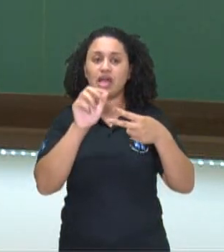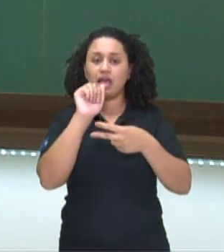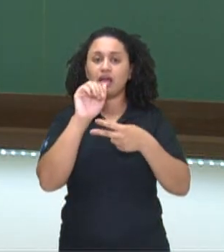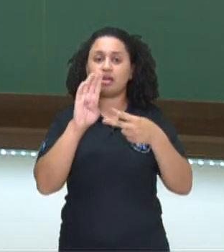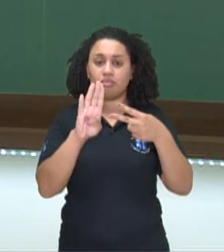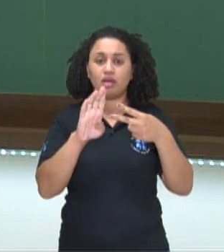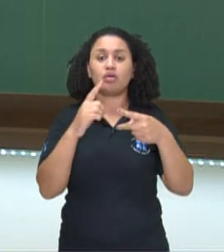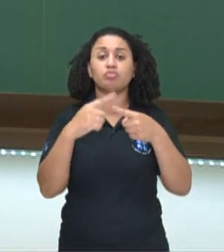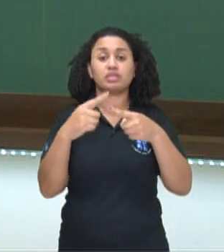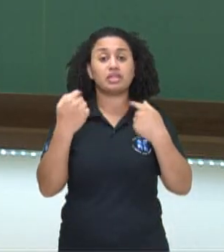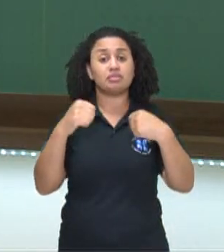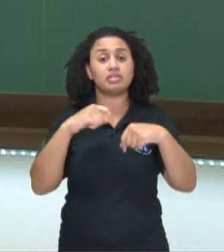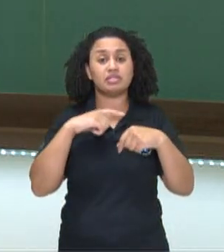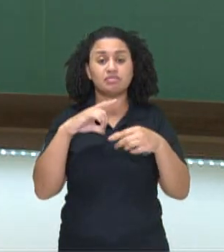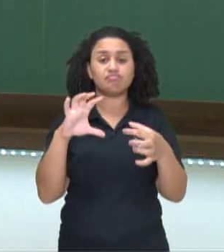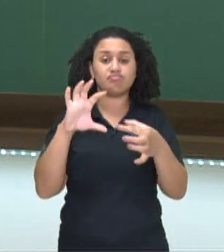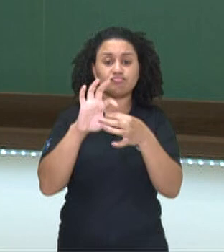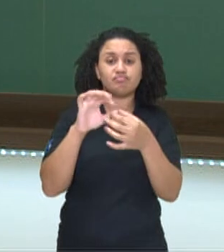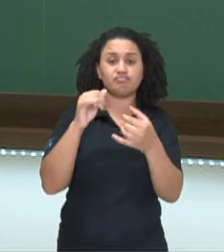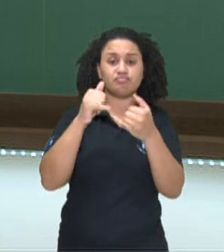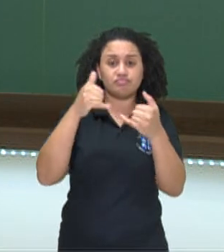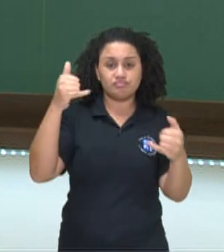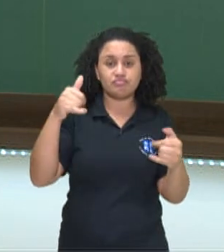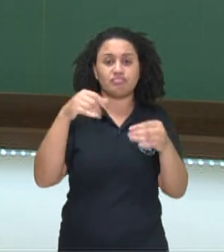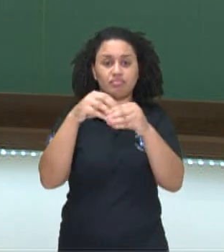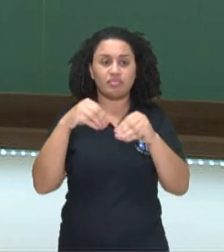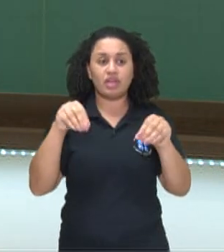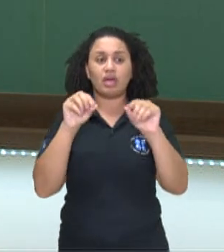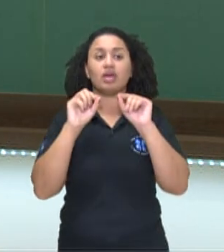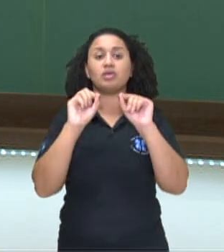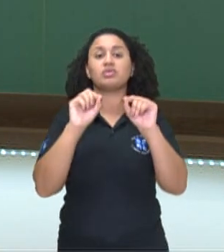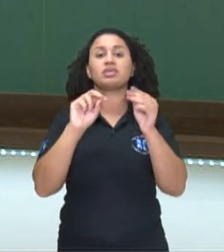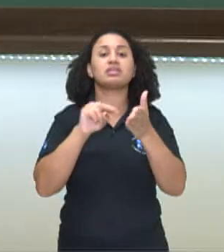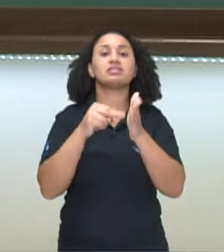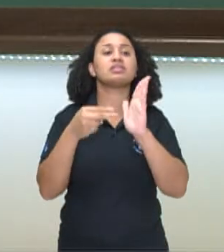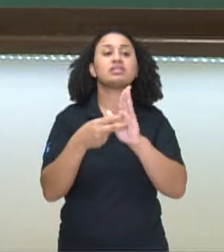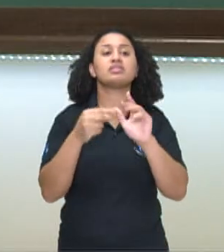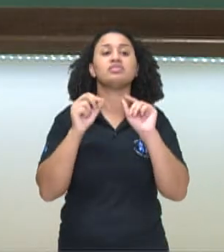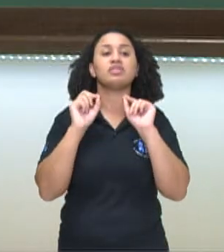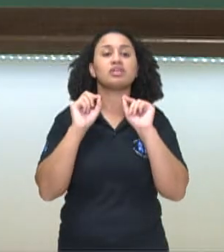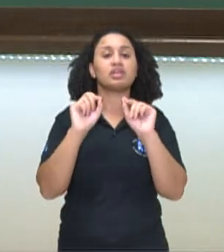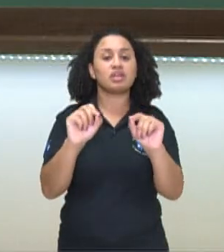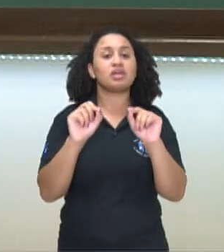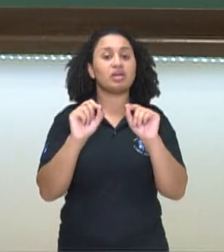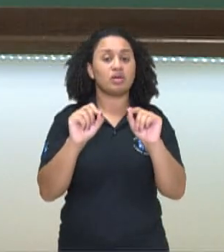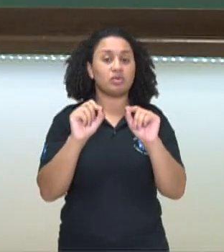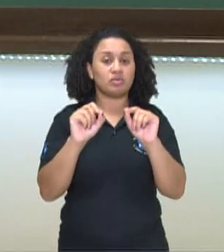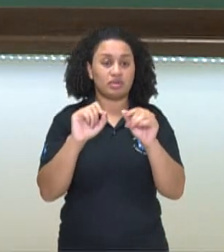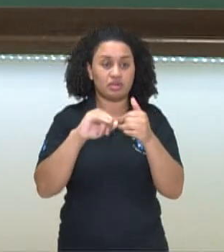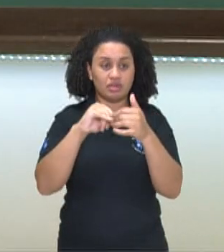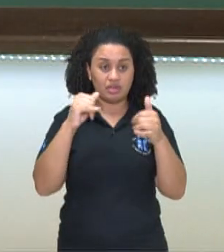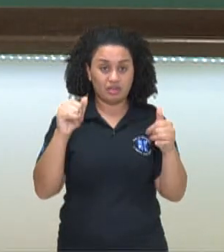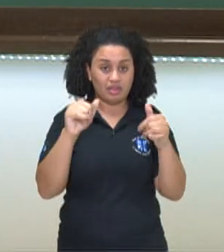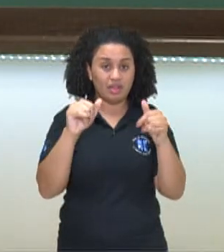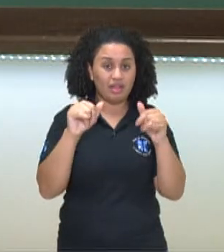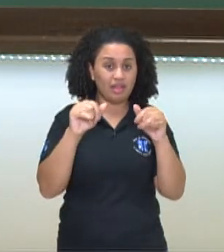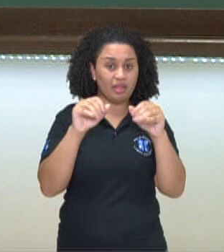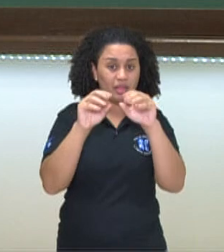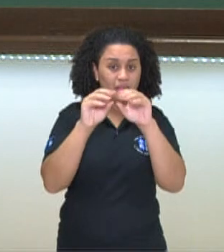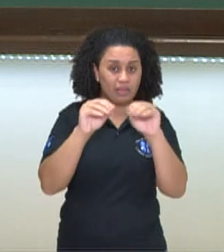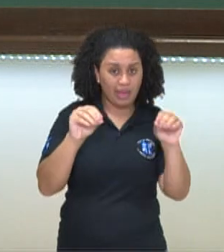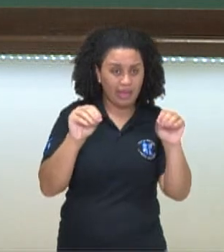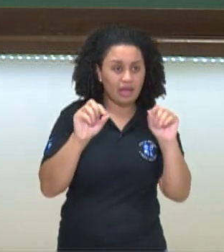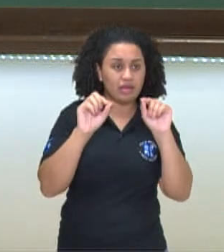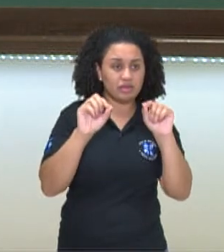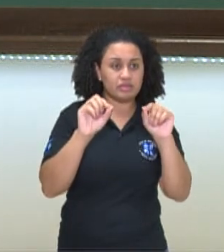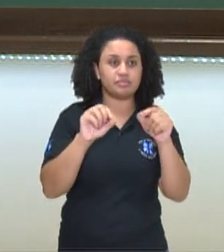serve a ligação terra? Vamos lá. Ligação, o que significa necessariamente a ligação, aterrar eletricamente ou ligação